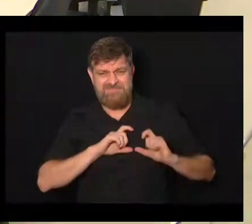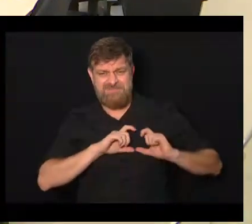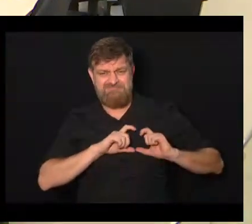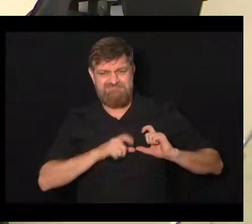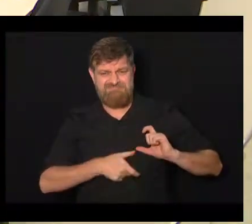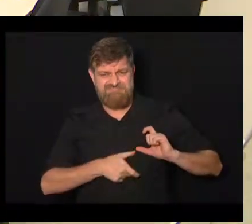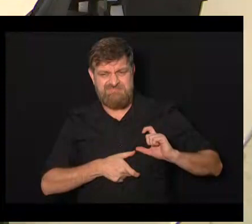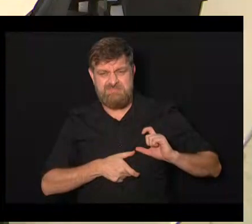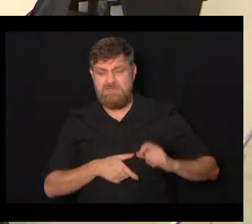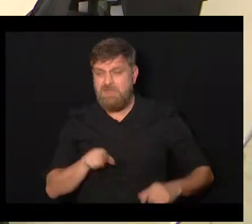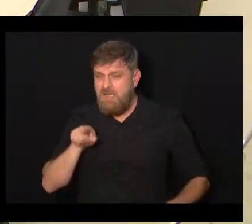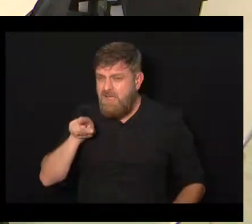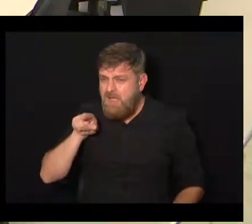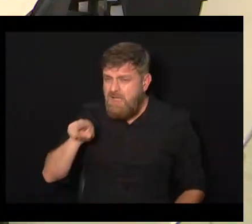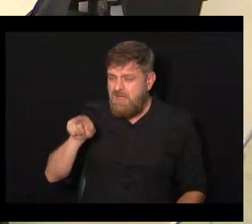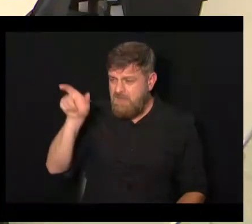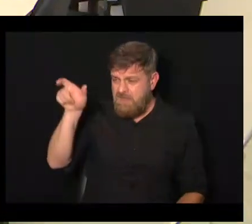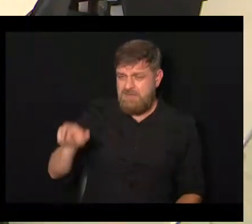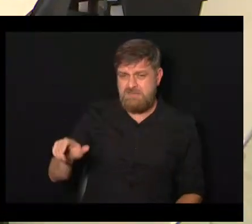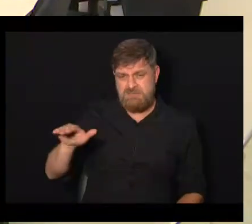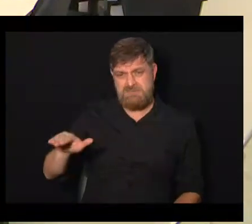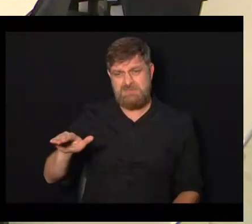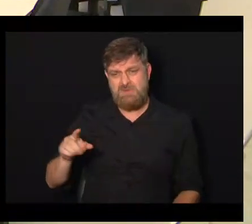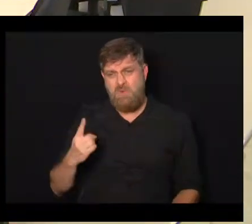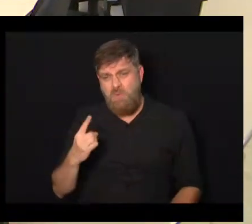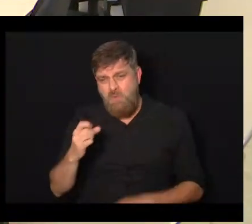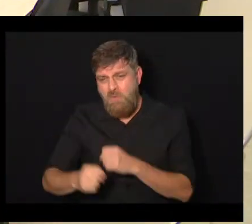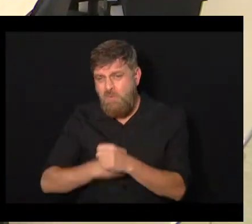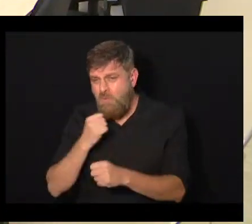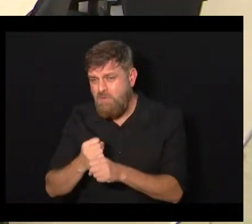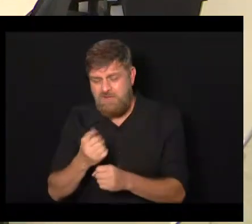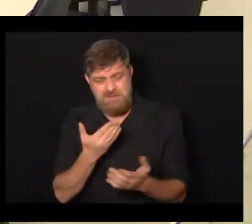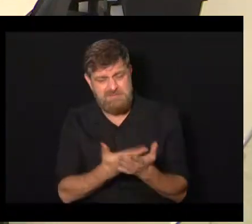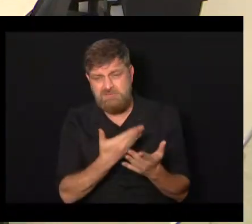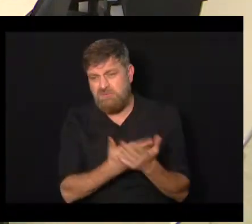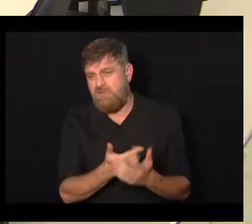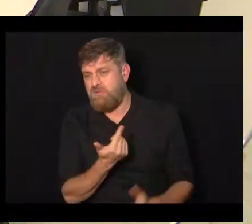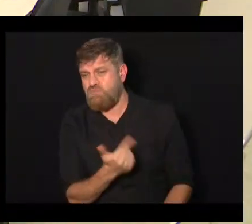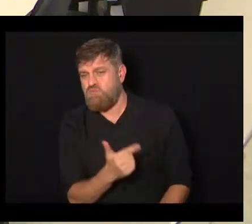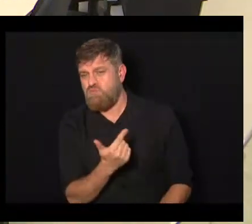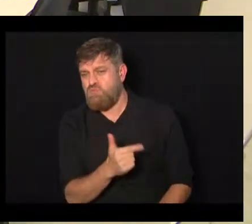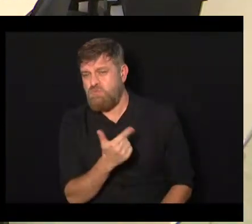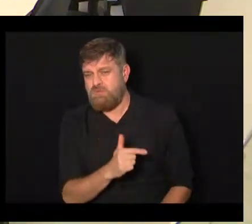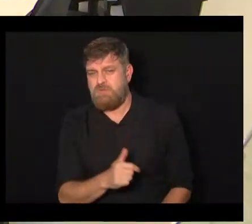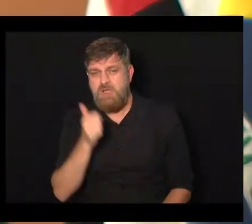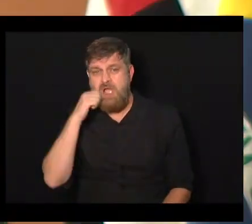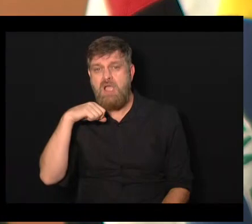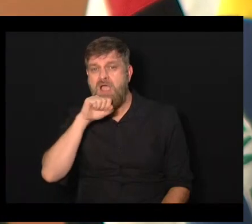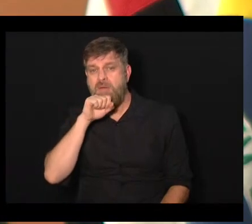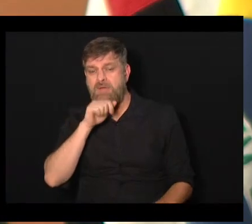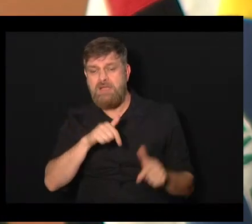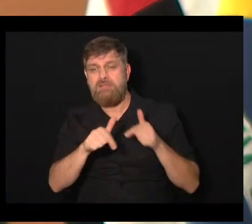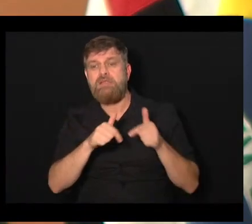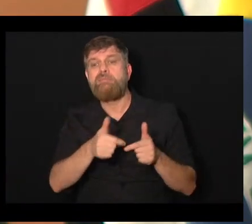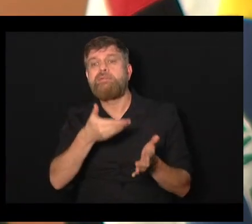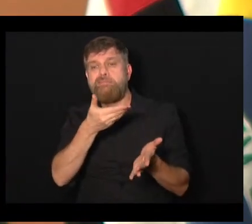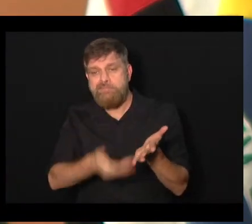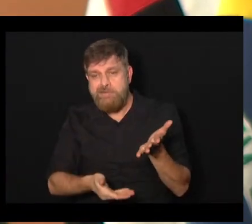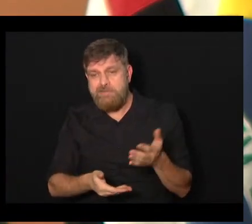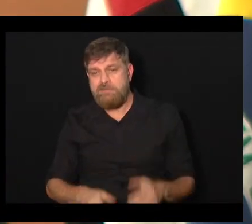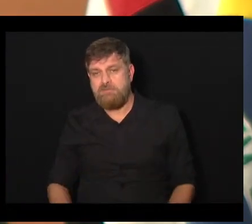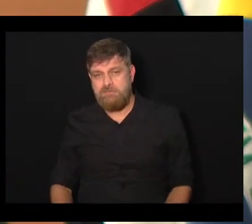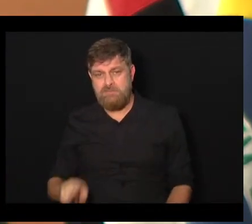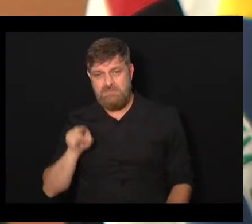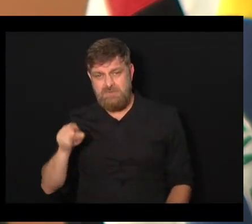esse certeza. Menino, senhor presidente, está um ano sem estudar. Esse menino, a mãe dele, perdeu o emprego. Esse